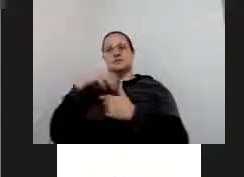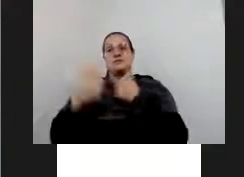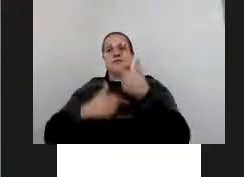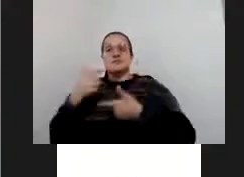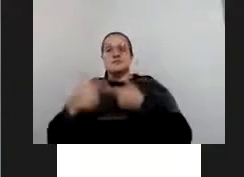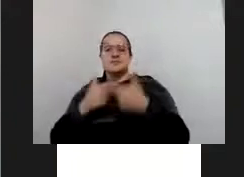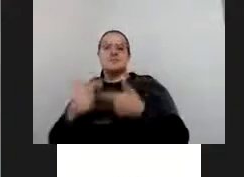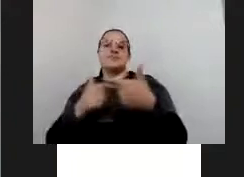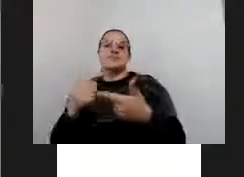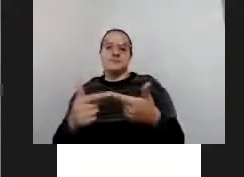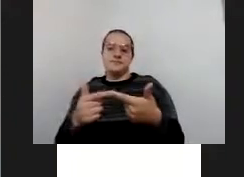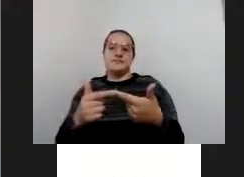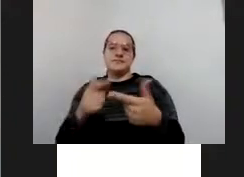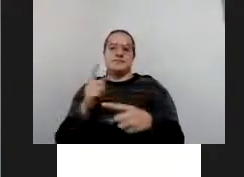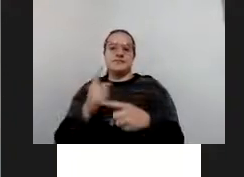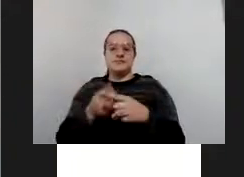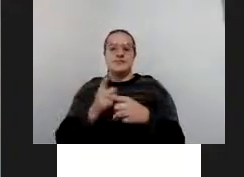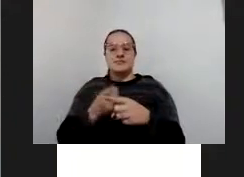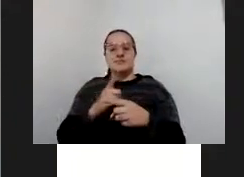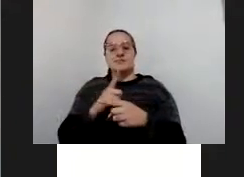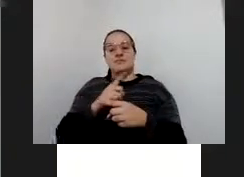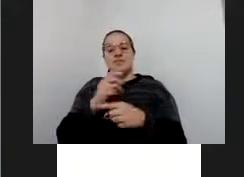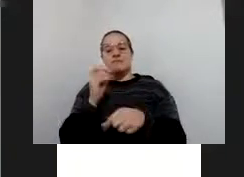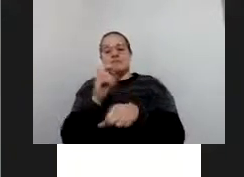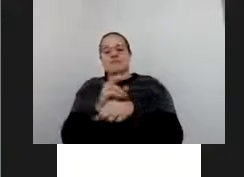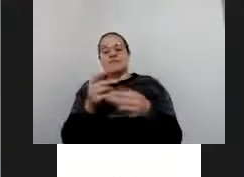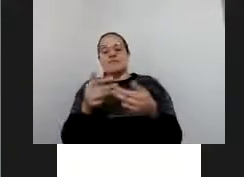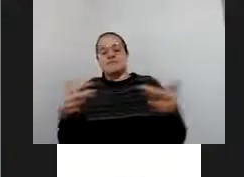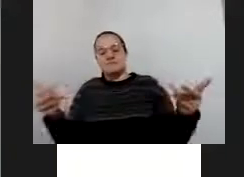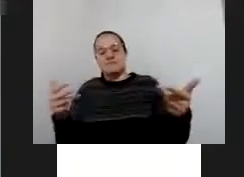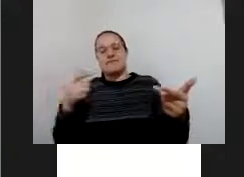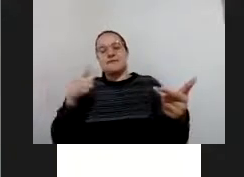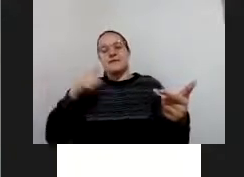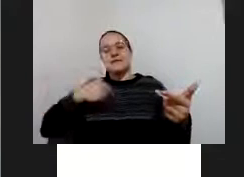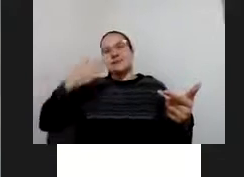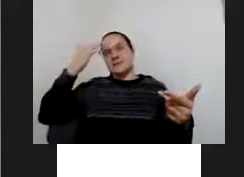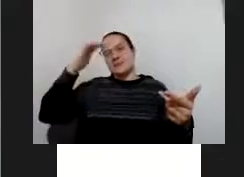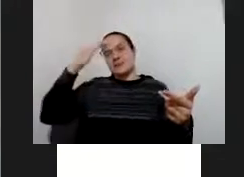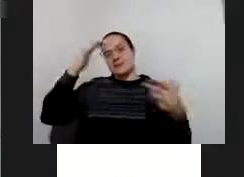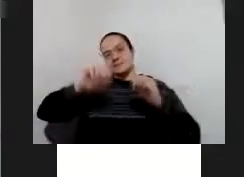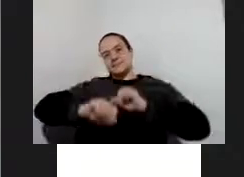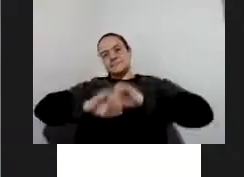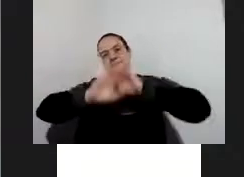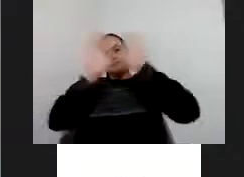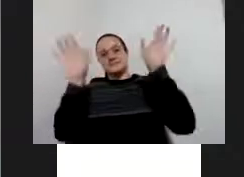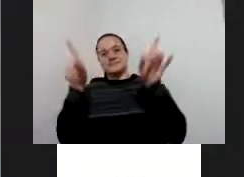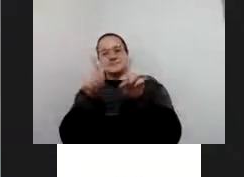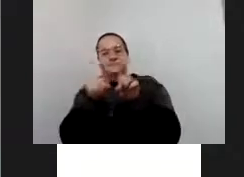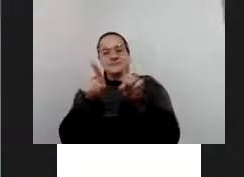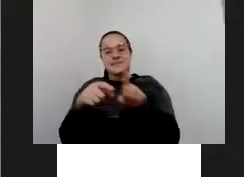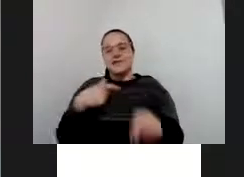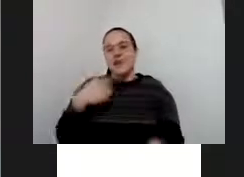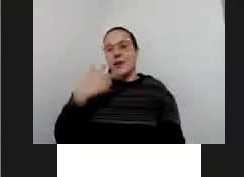hoje 15% das vagas que perderam são as pessoas com deficiência. Eu acho que os